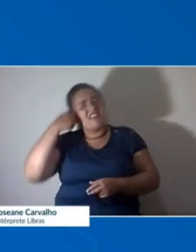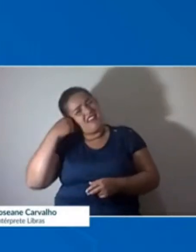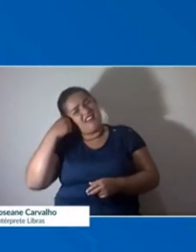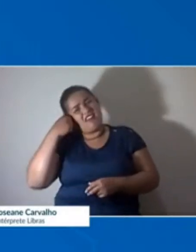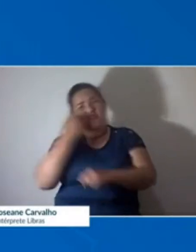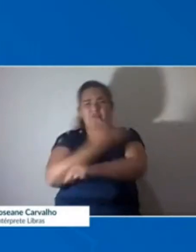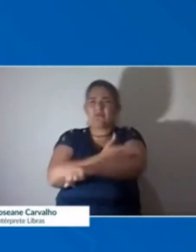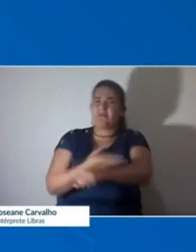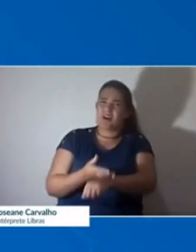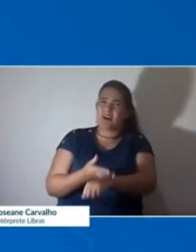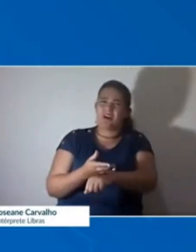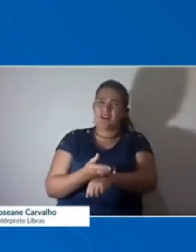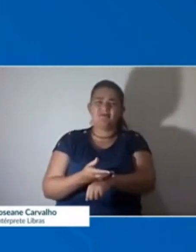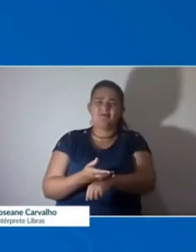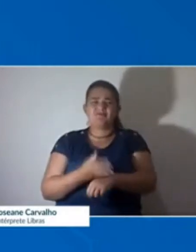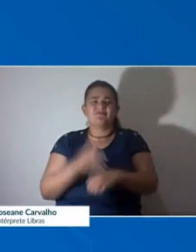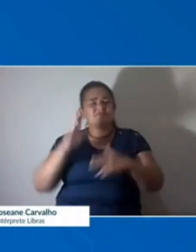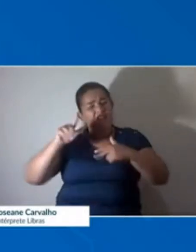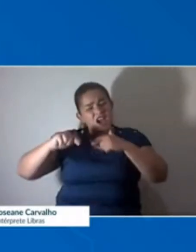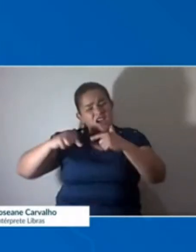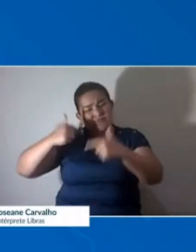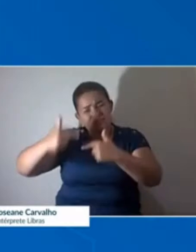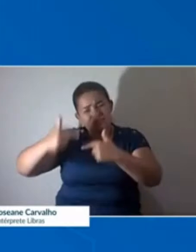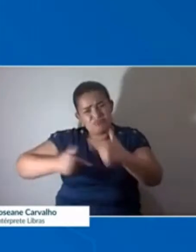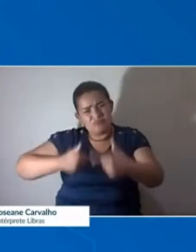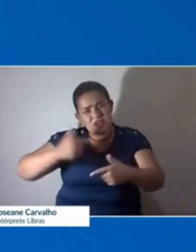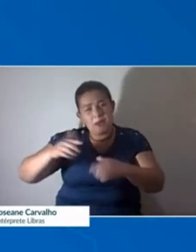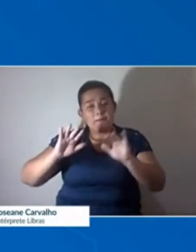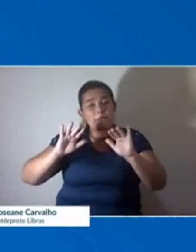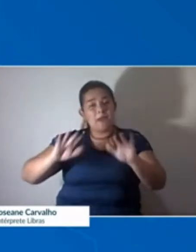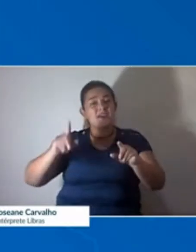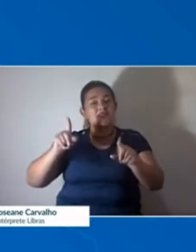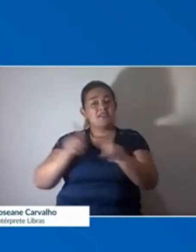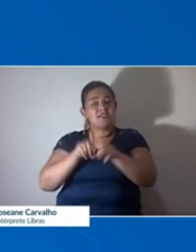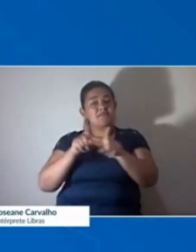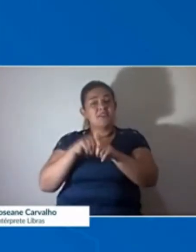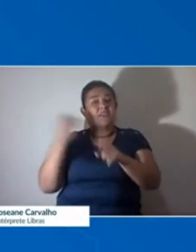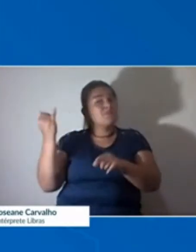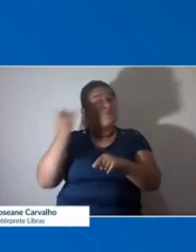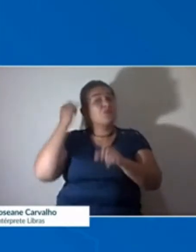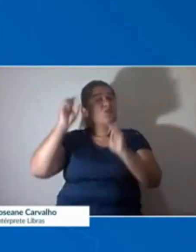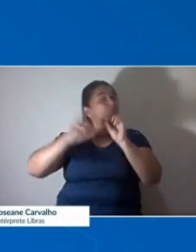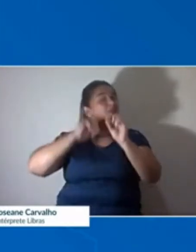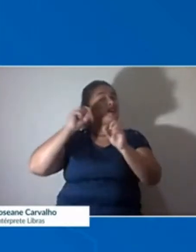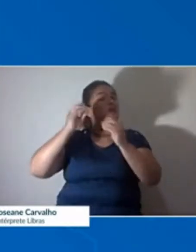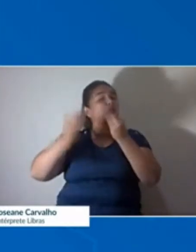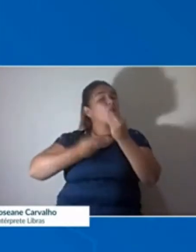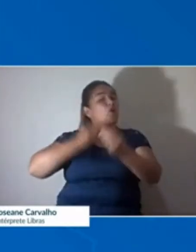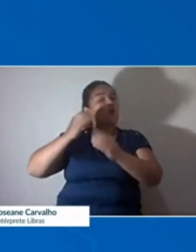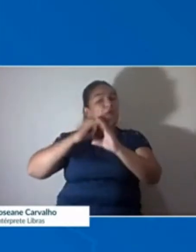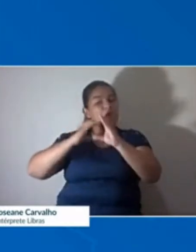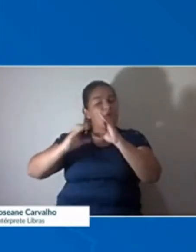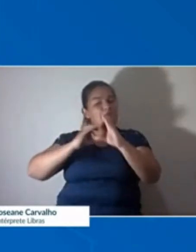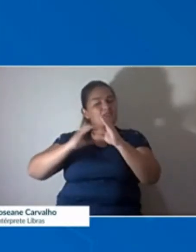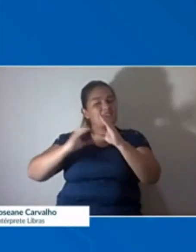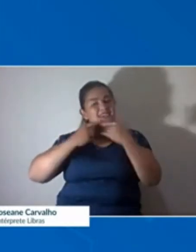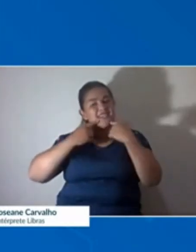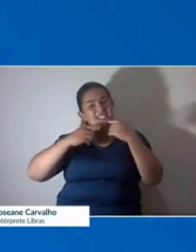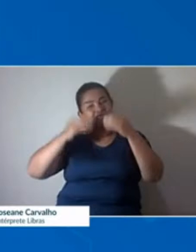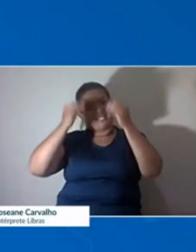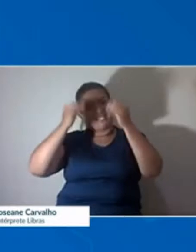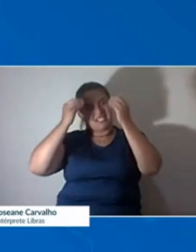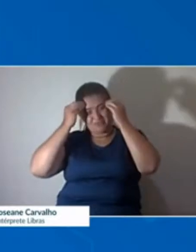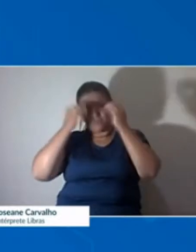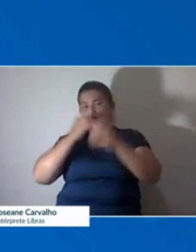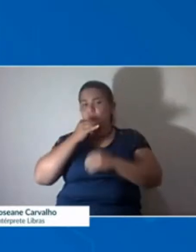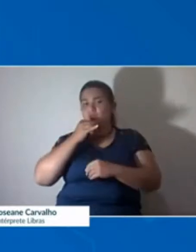questão geracional, mas a gente prima também pela linguagem. E isso é uma questão incrível. Por exemplo, nós temos